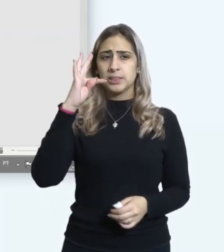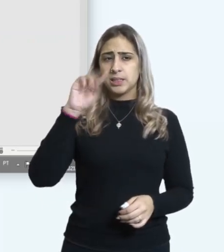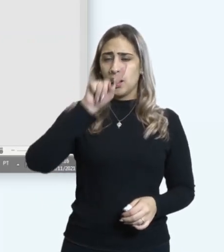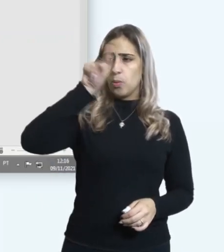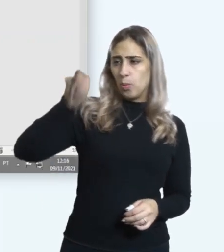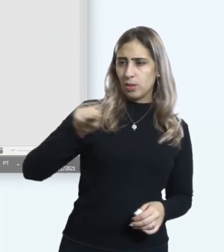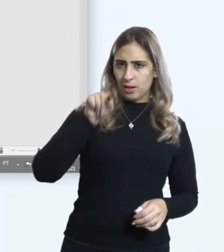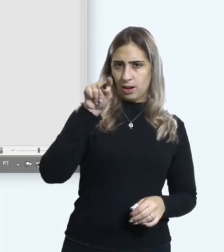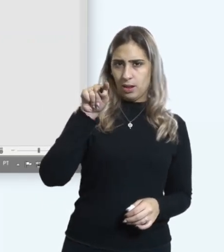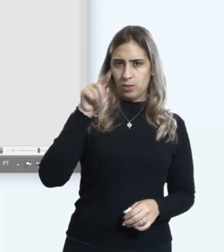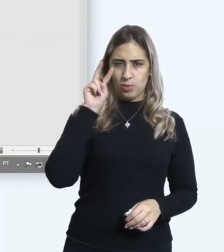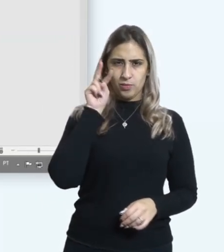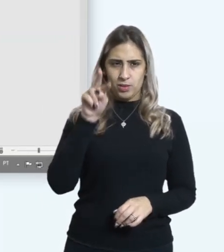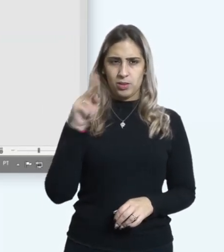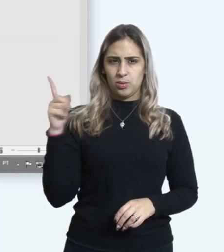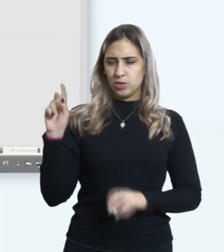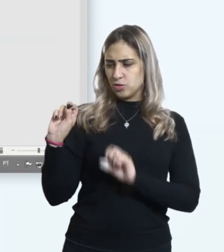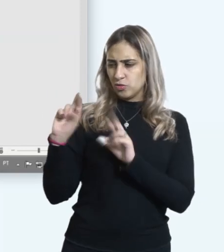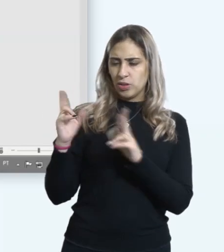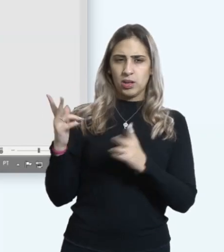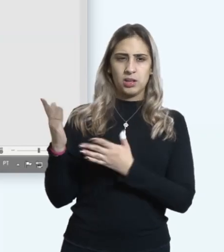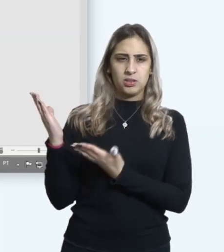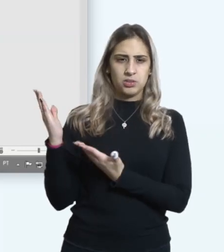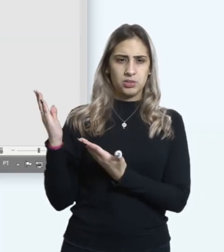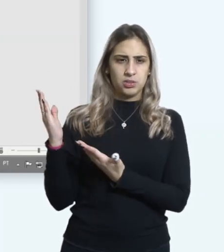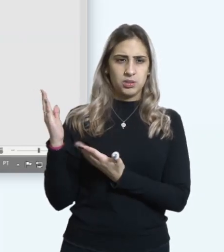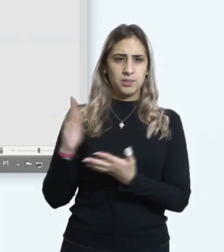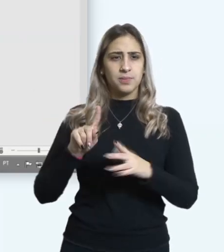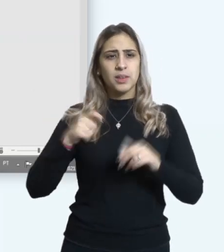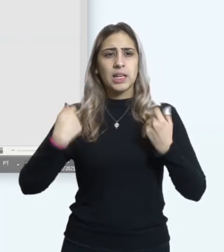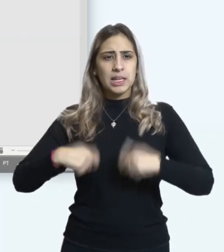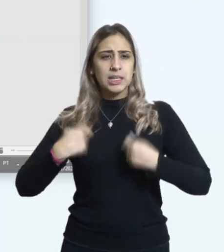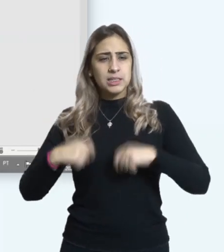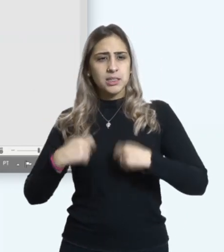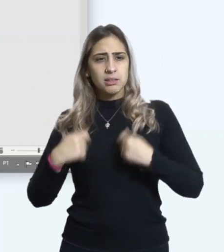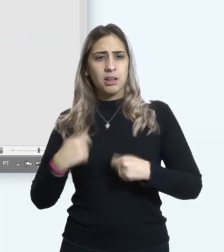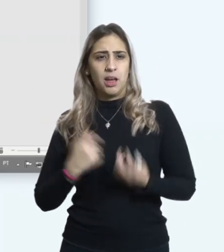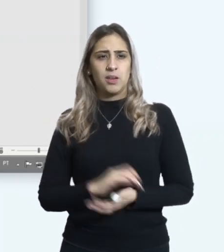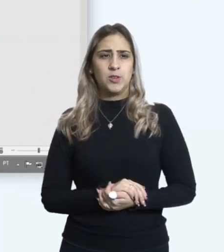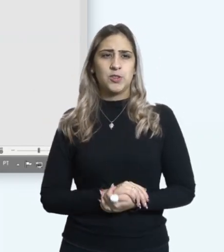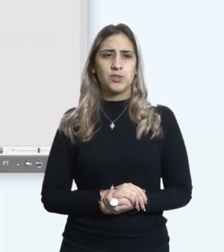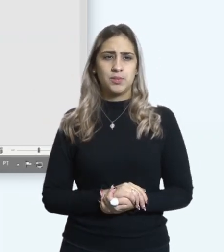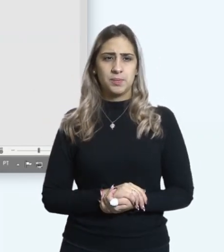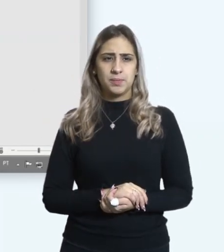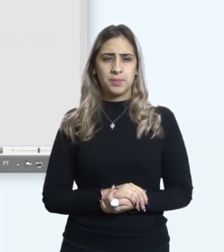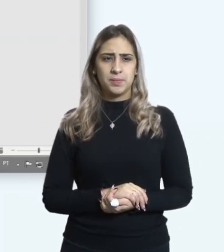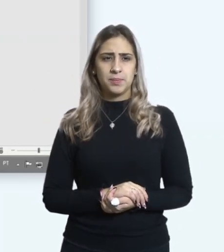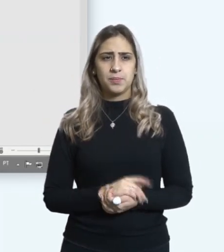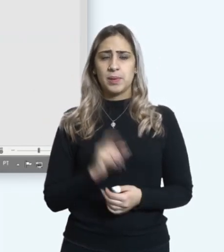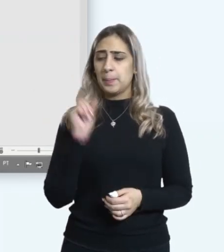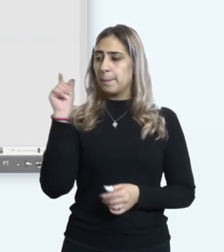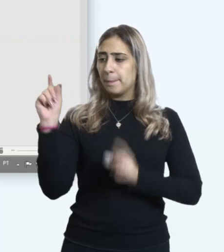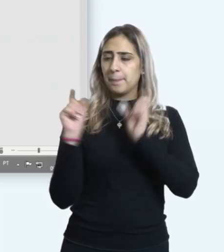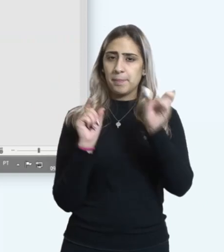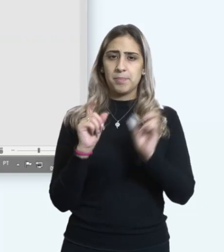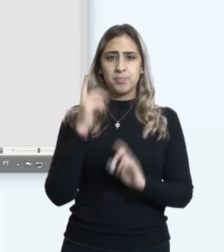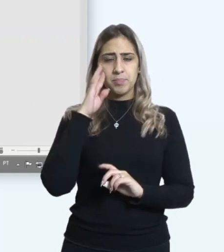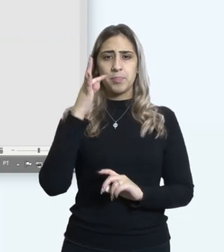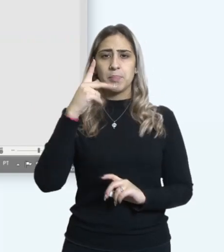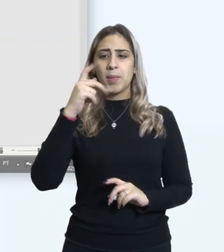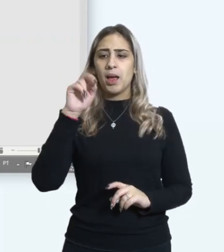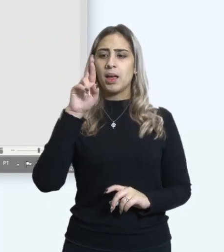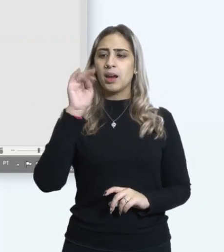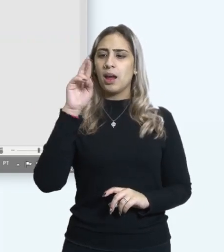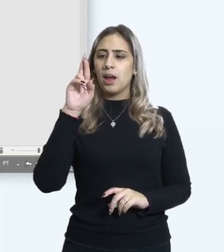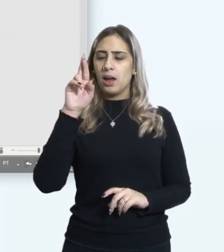ajuda a ver tudo no texto que veio com necessidade de você corrigir. Por exemplo, um parágrafo que foi separado